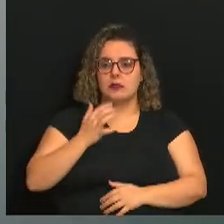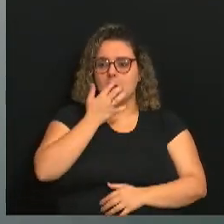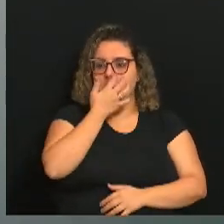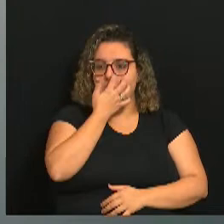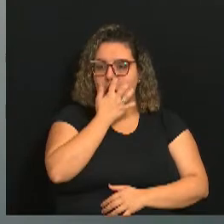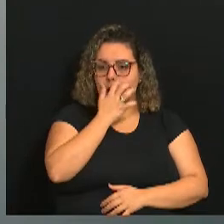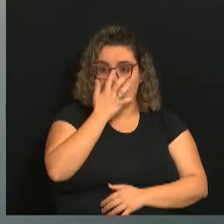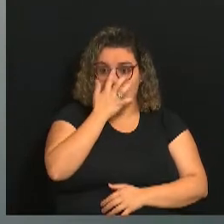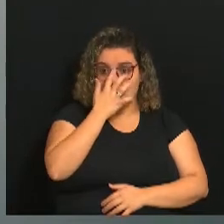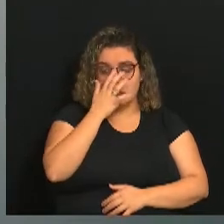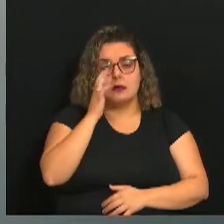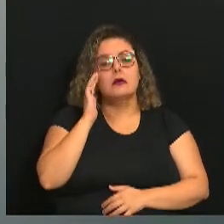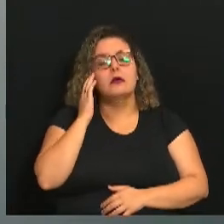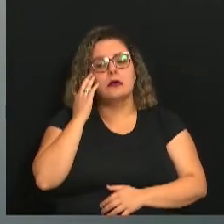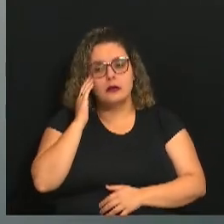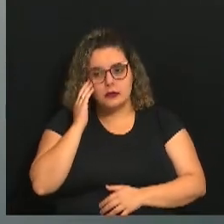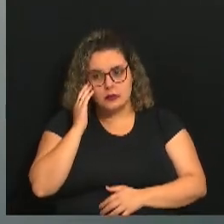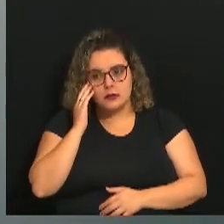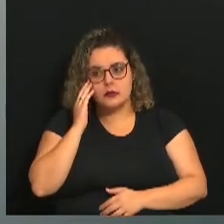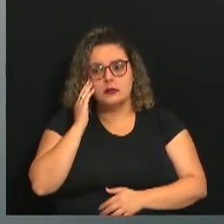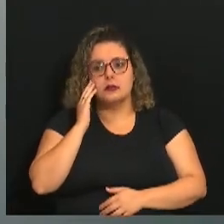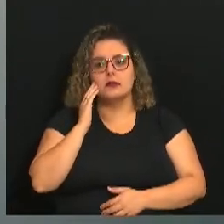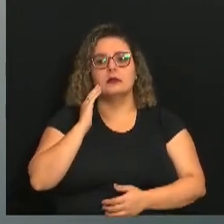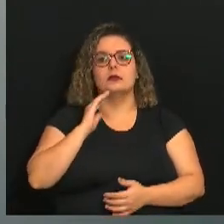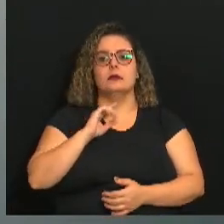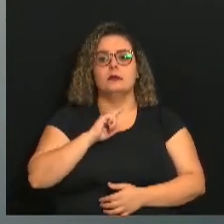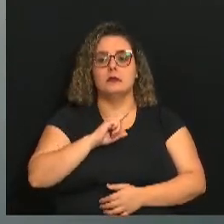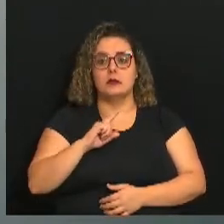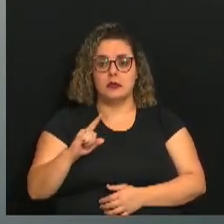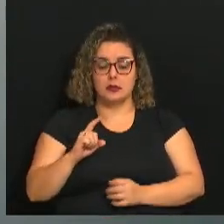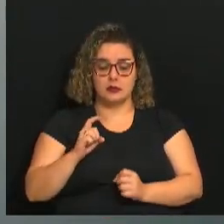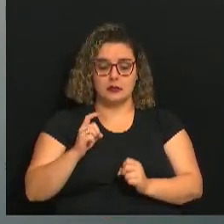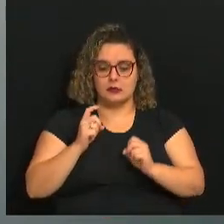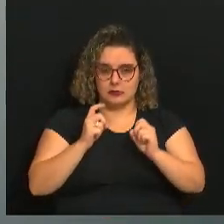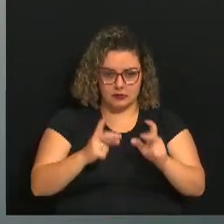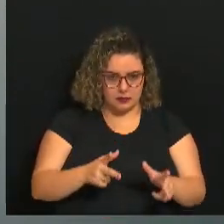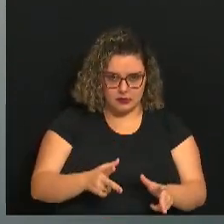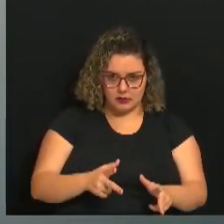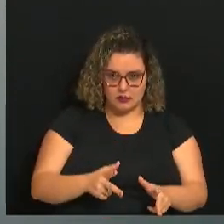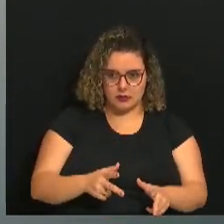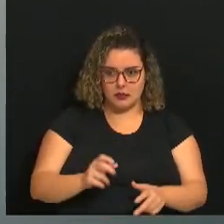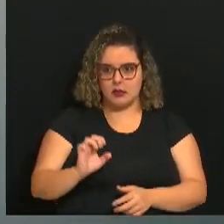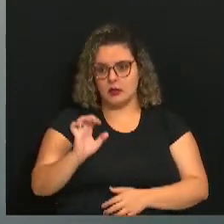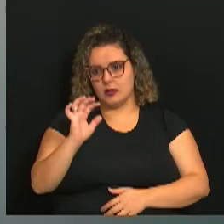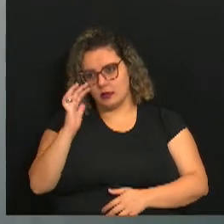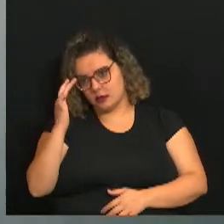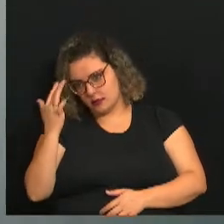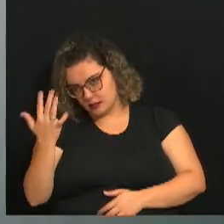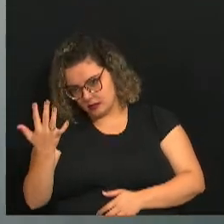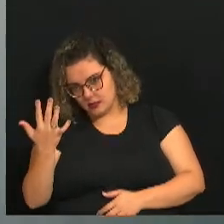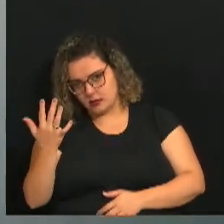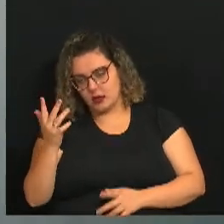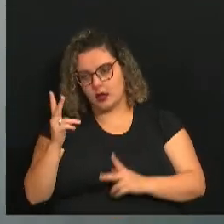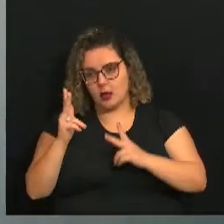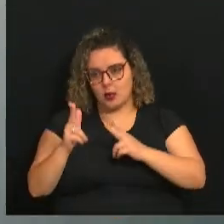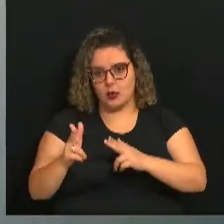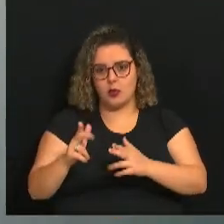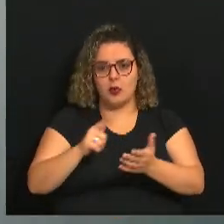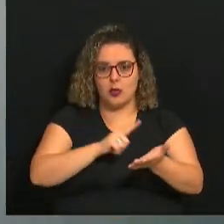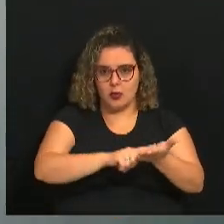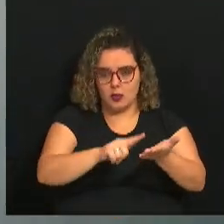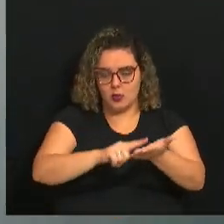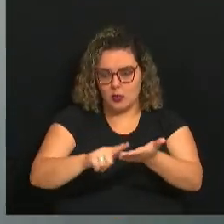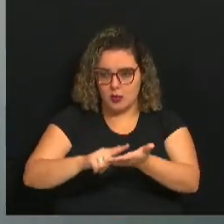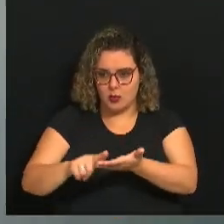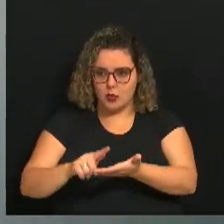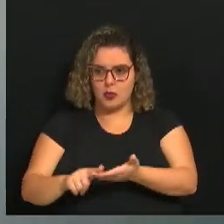do que a gente nos cabe, para não deixar acontecer o que aconteceu lá, nessa questão da Olimpíada, quando a